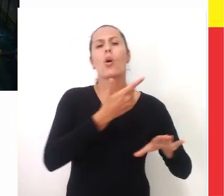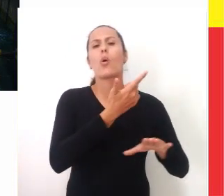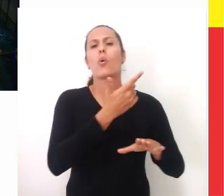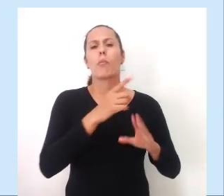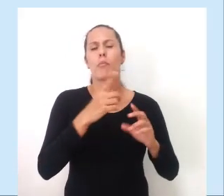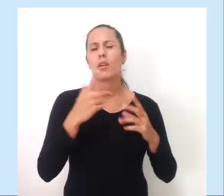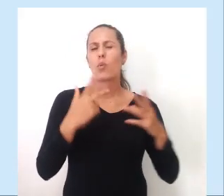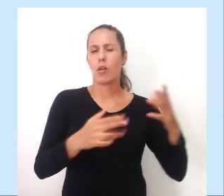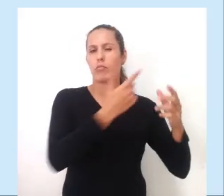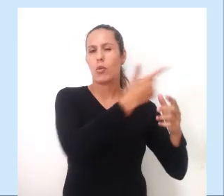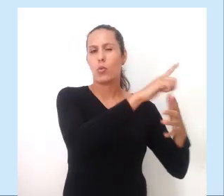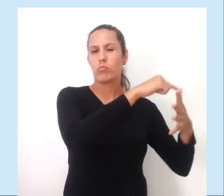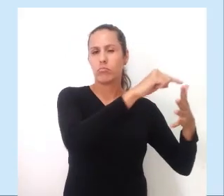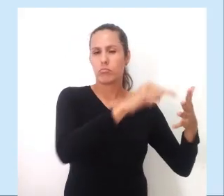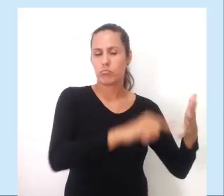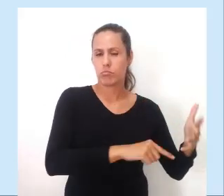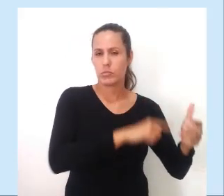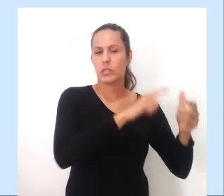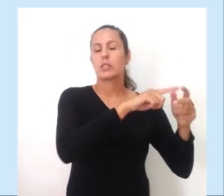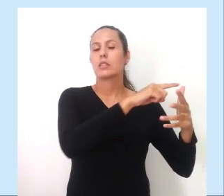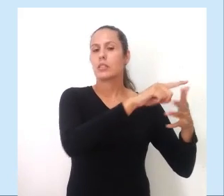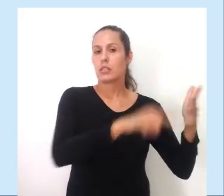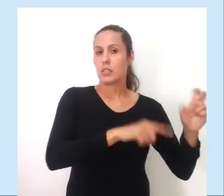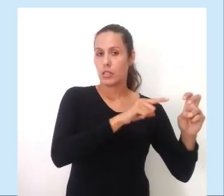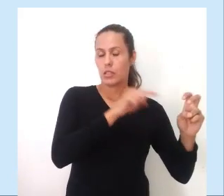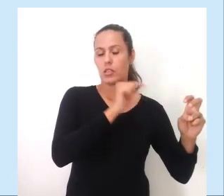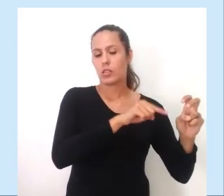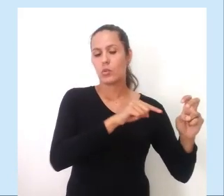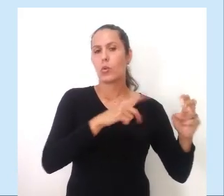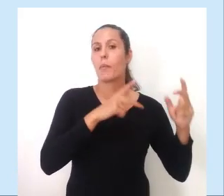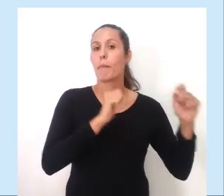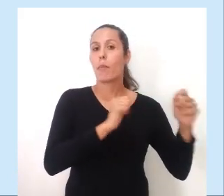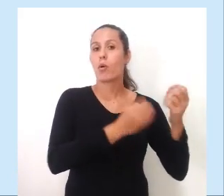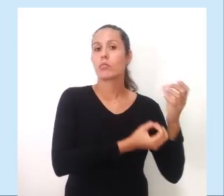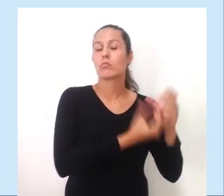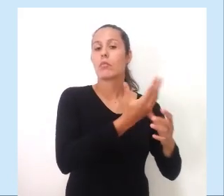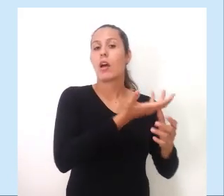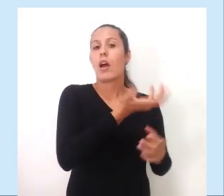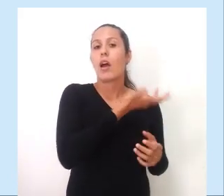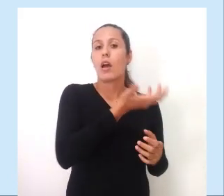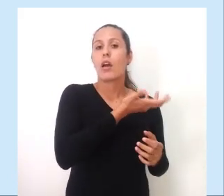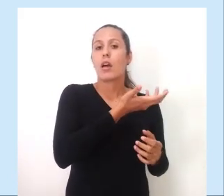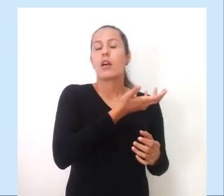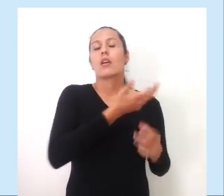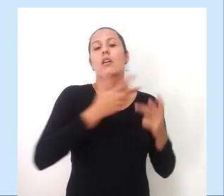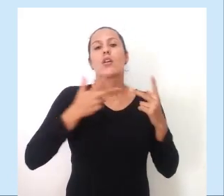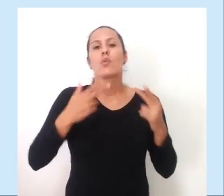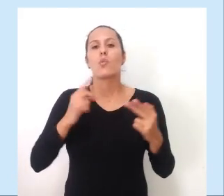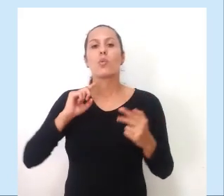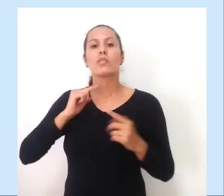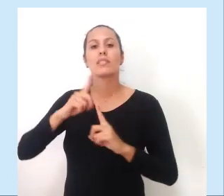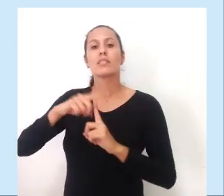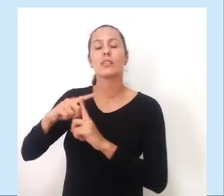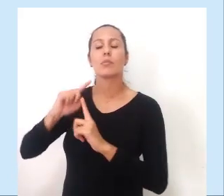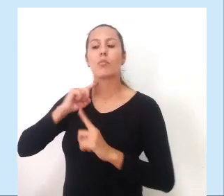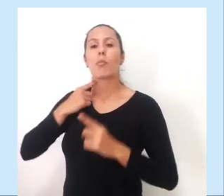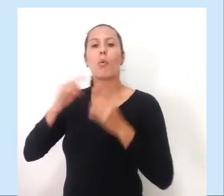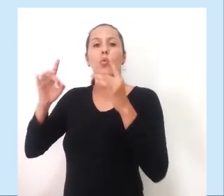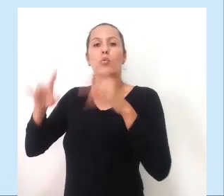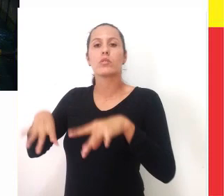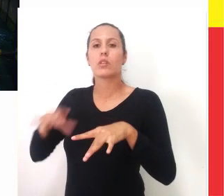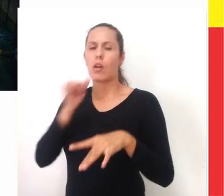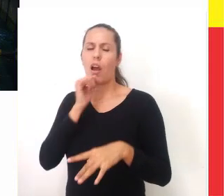ok? Assim como as outras fontes, o oceano também, tá certo? Pode